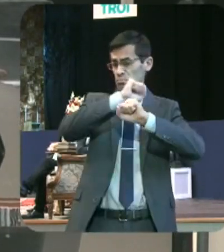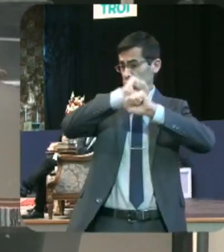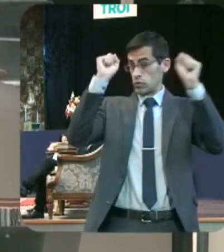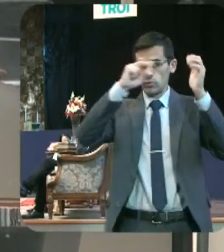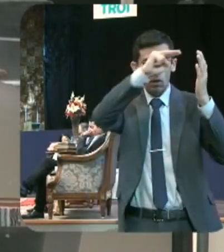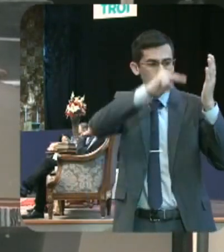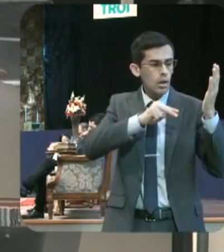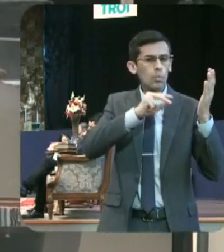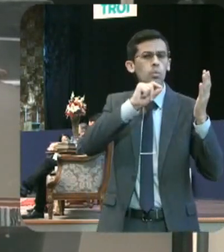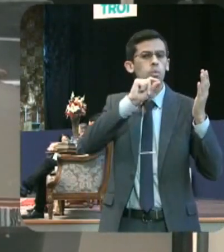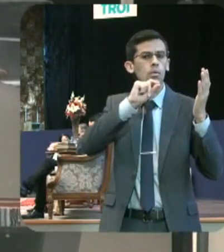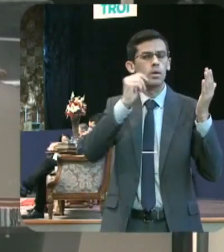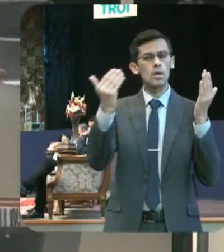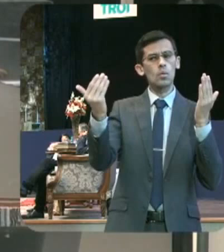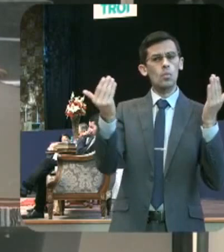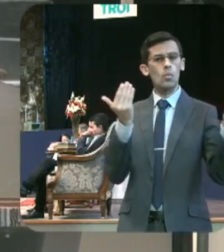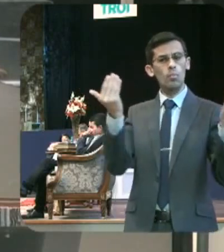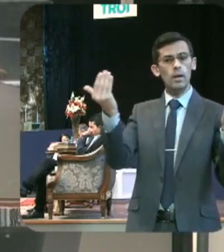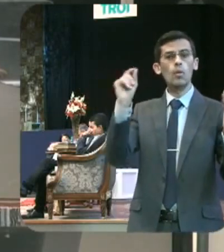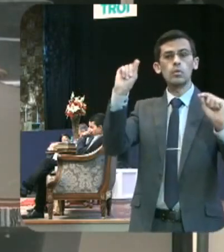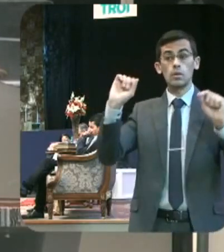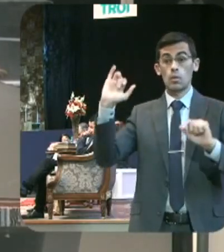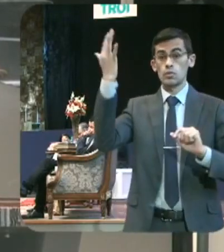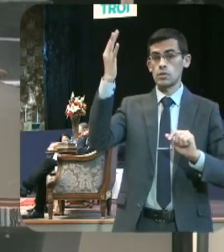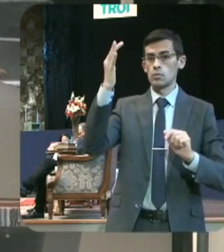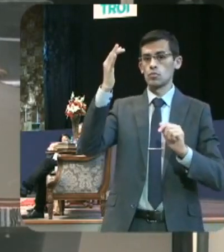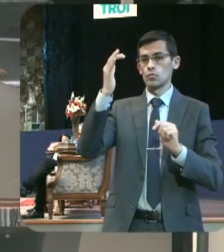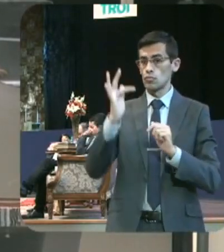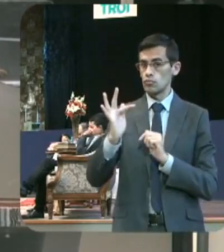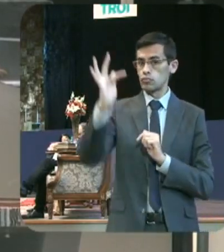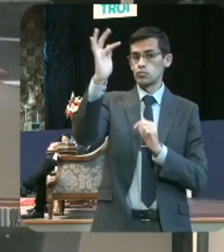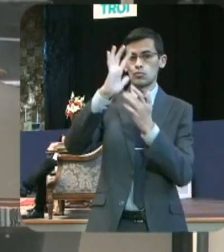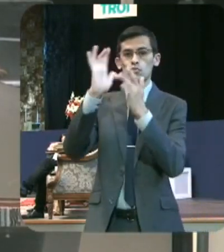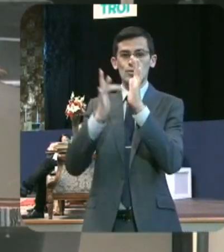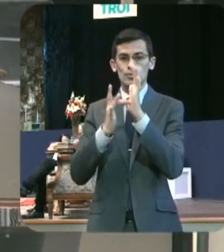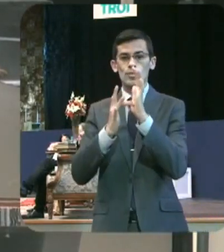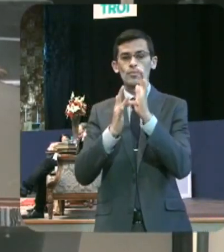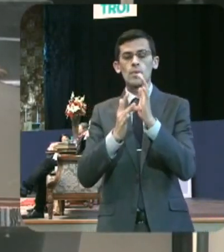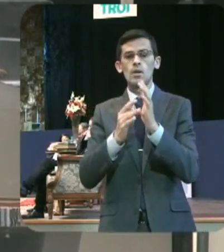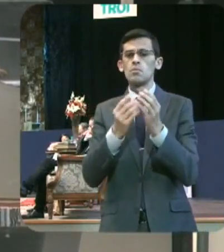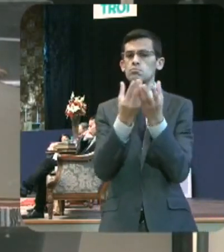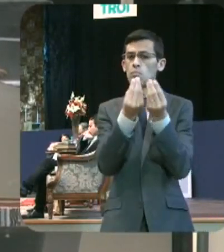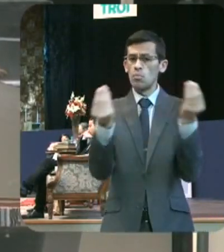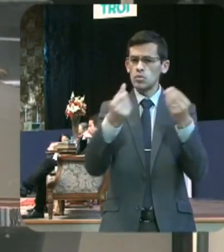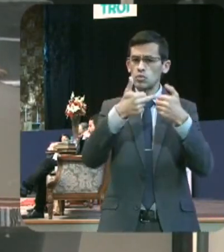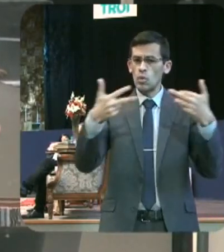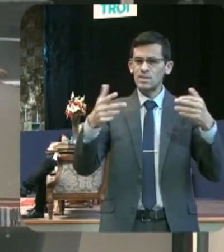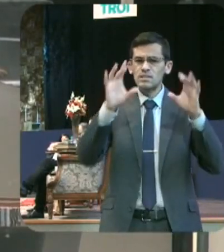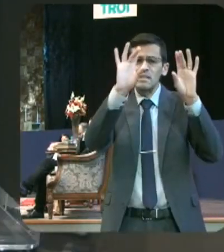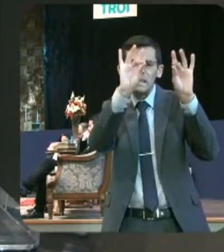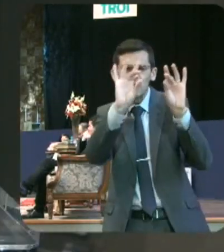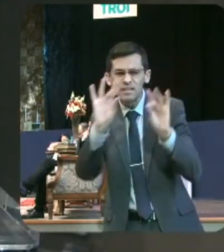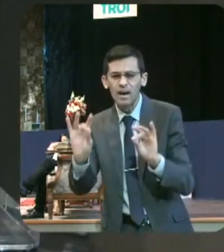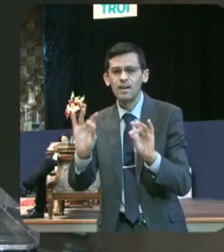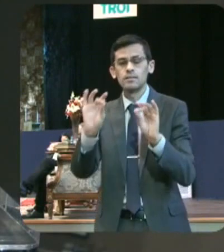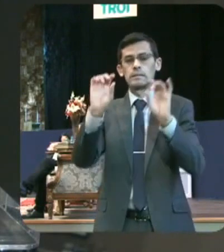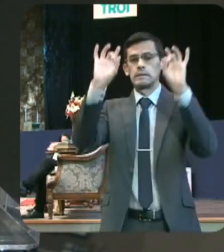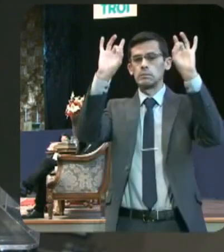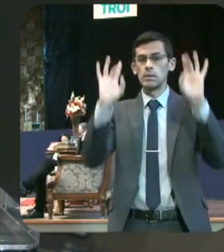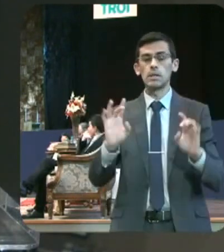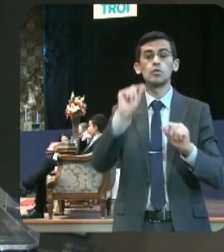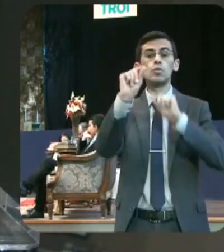profecia e não comparar com aquilo que aconteceu com Jesus, não é? Tantas coisas, tantos detalhes,